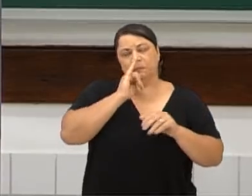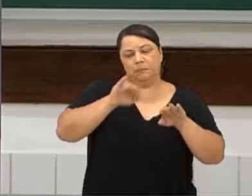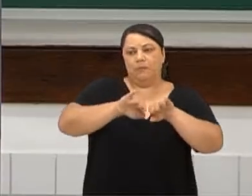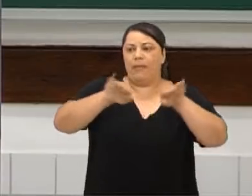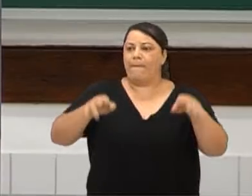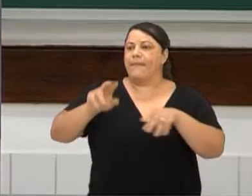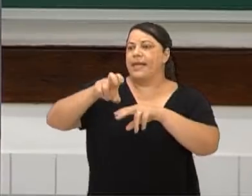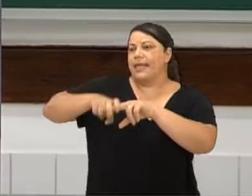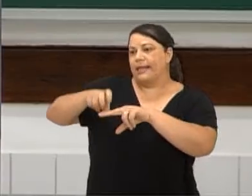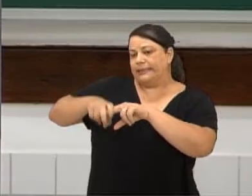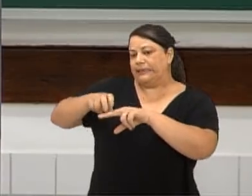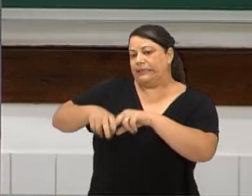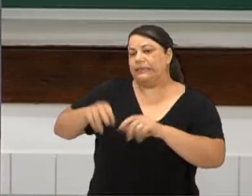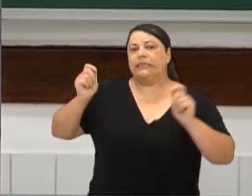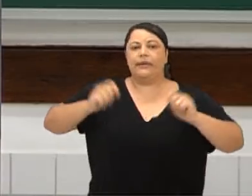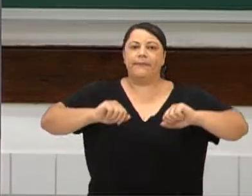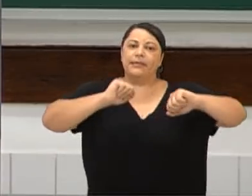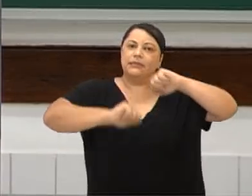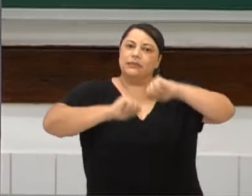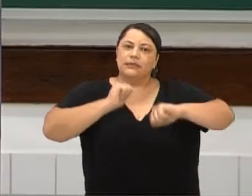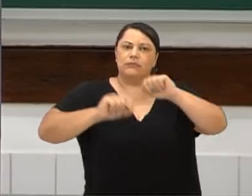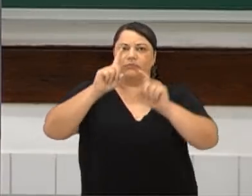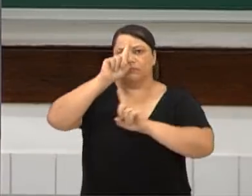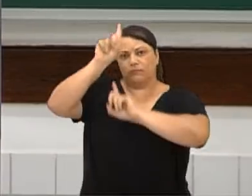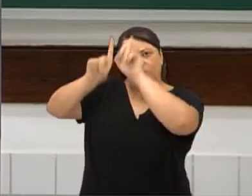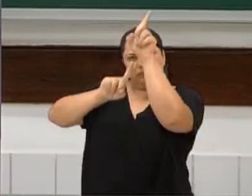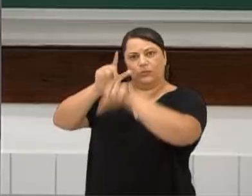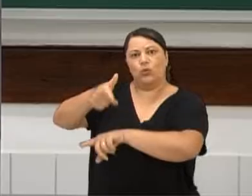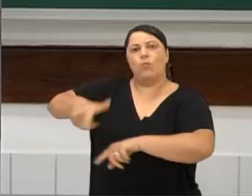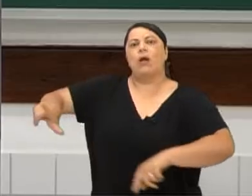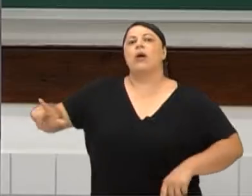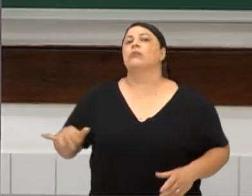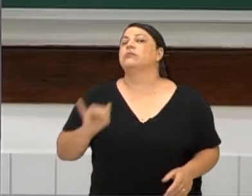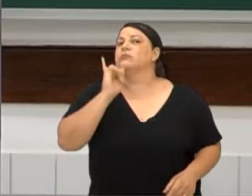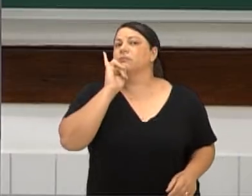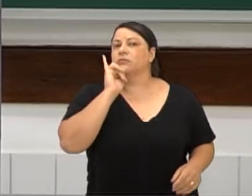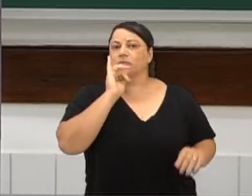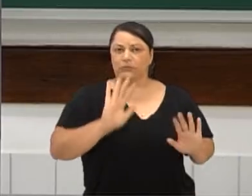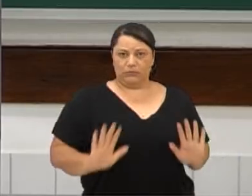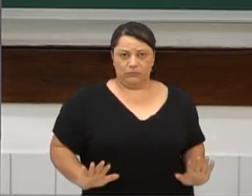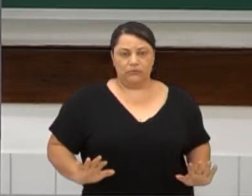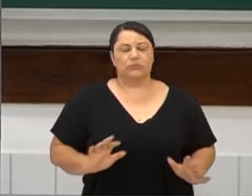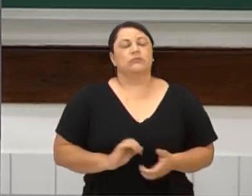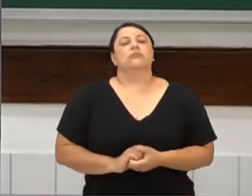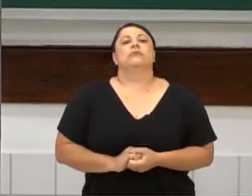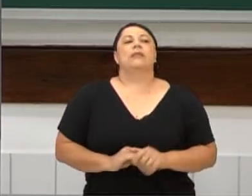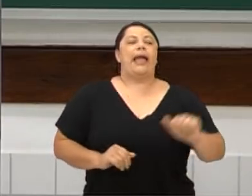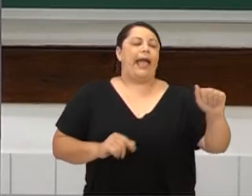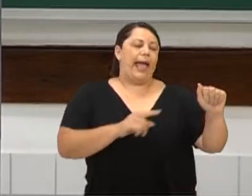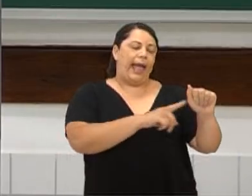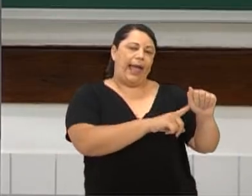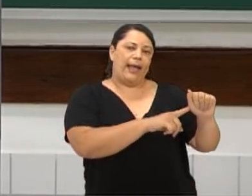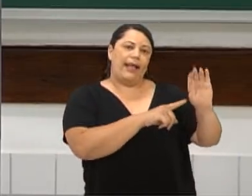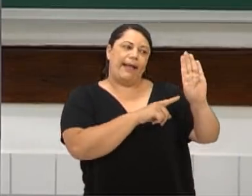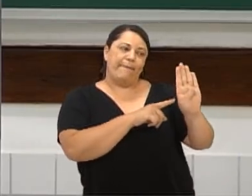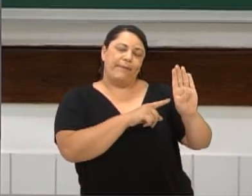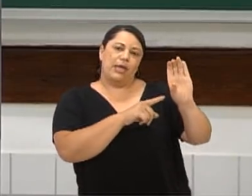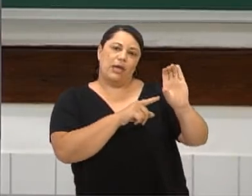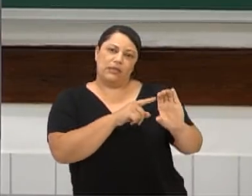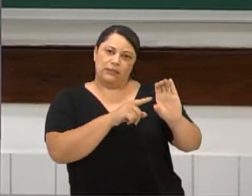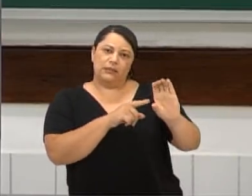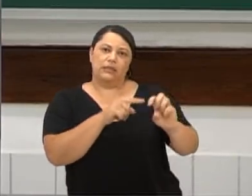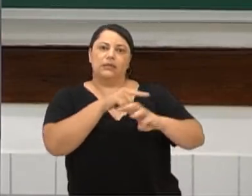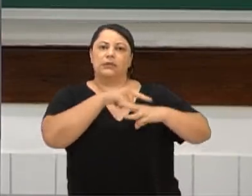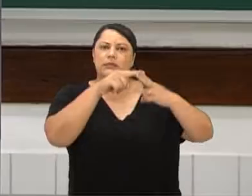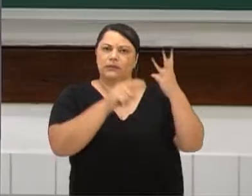cadeira, mas que essas empresas criam uma outra. Então vamos pensar no seguinte exemplo. Empresas A, B e C. Essas